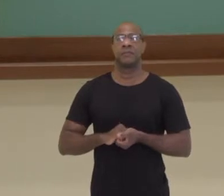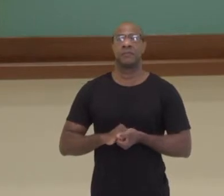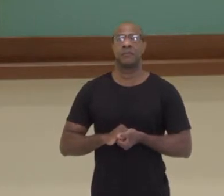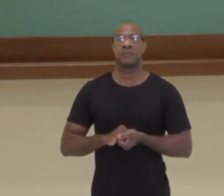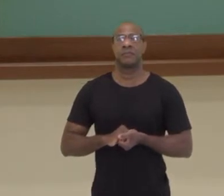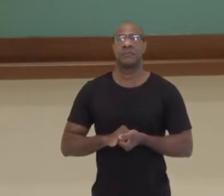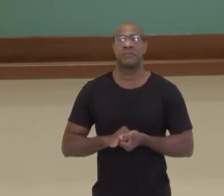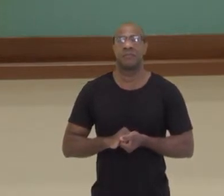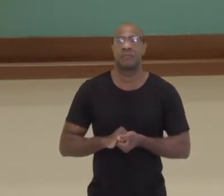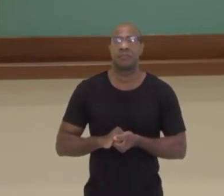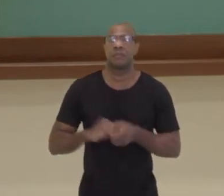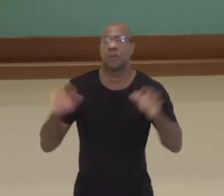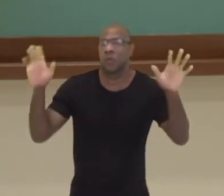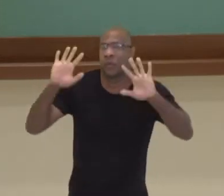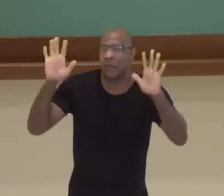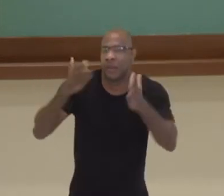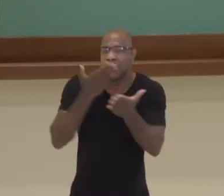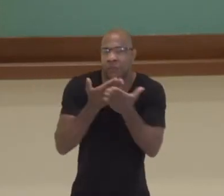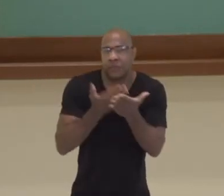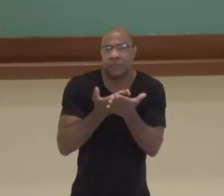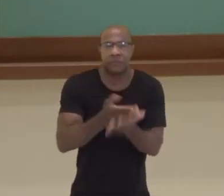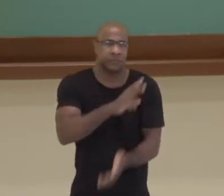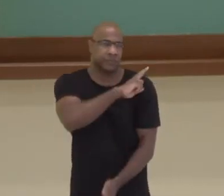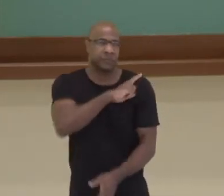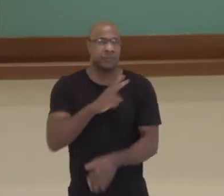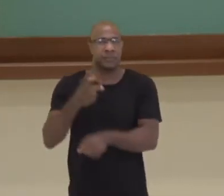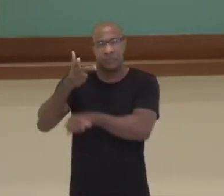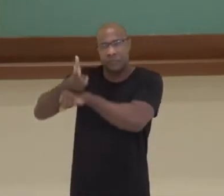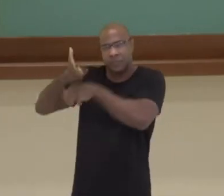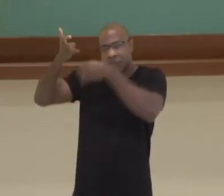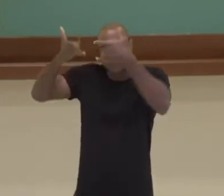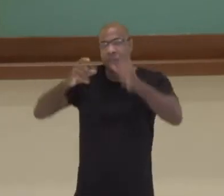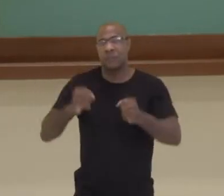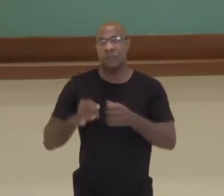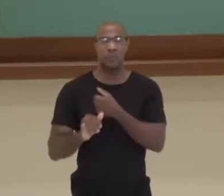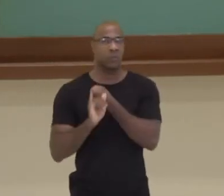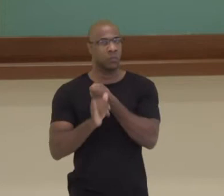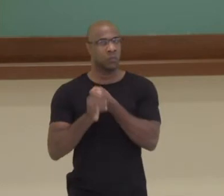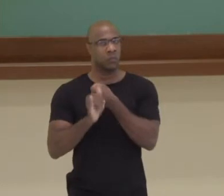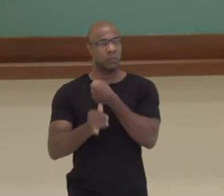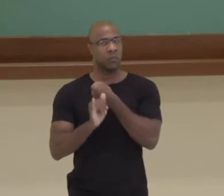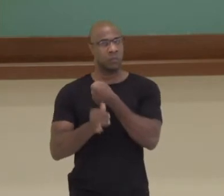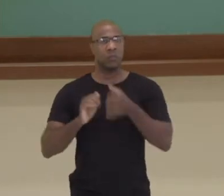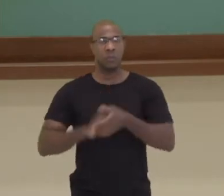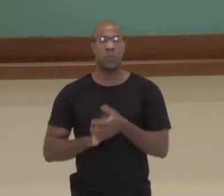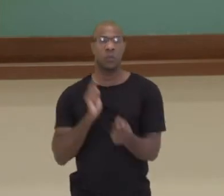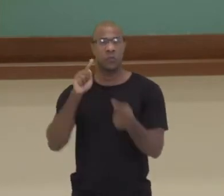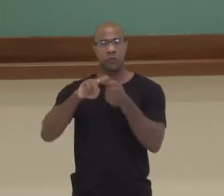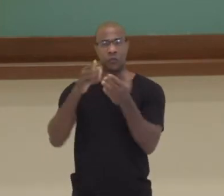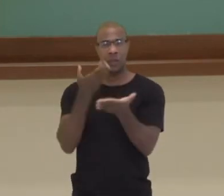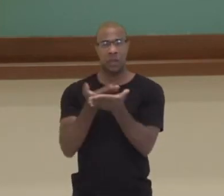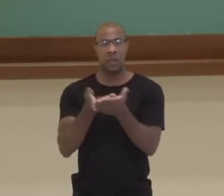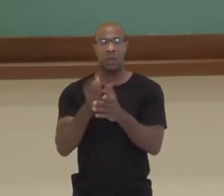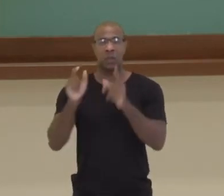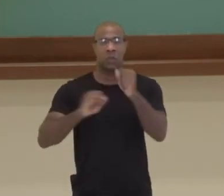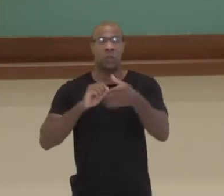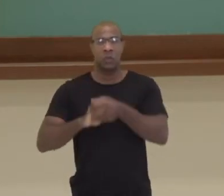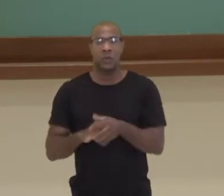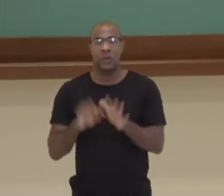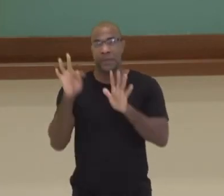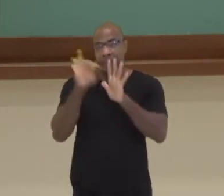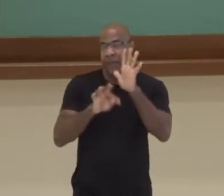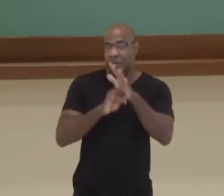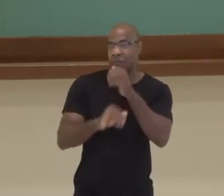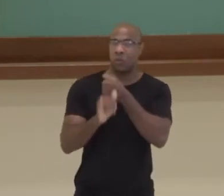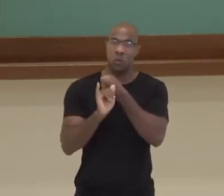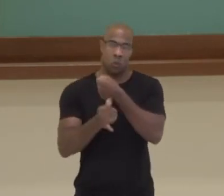Olá, estudantes da segunda série! Nesse vídeo vamos falar sobre crônica. Objetivos da aula. Trechos de crônica que a gente vai